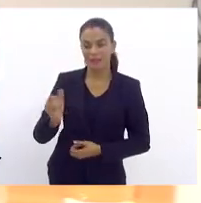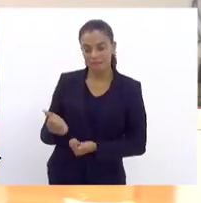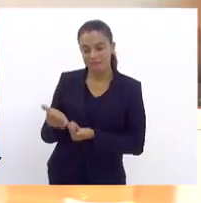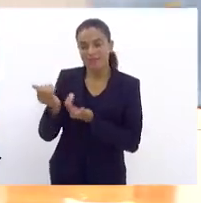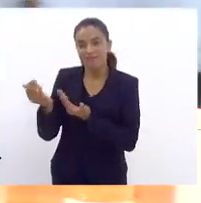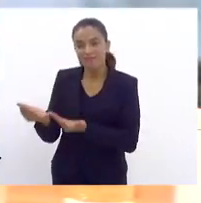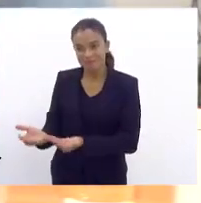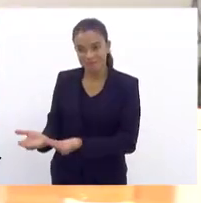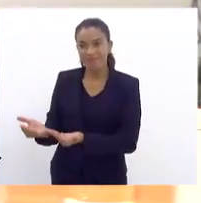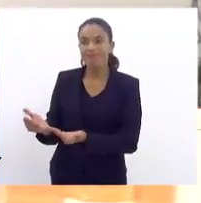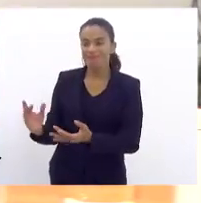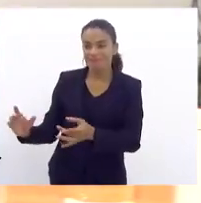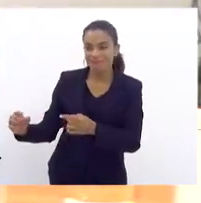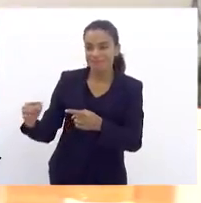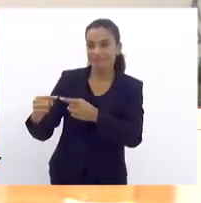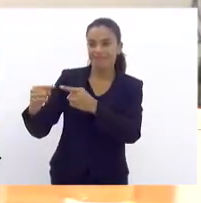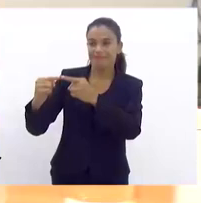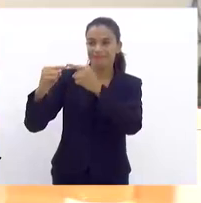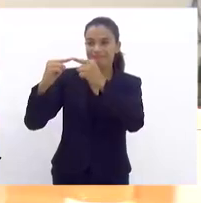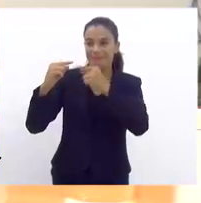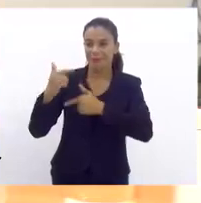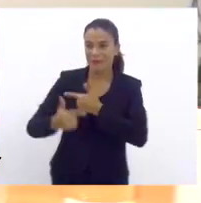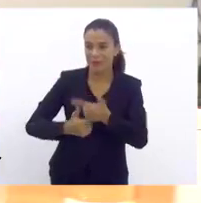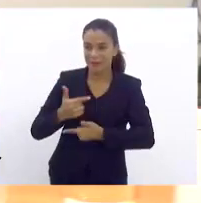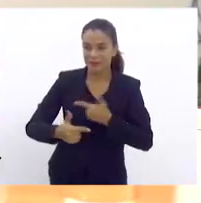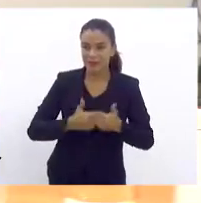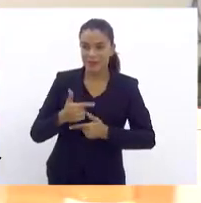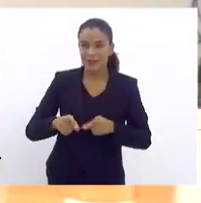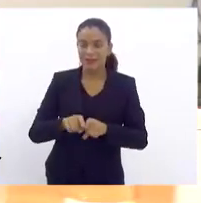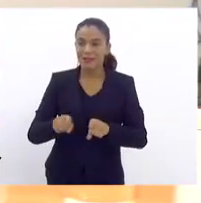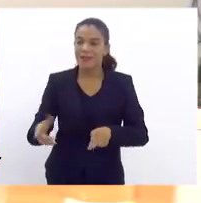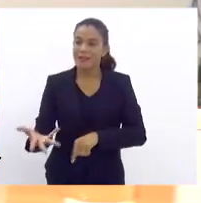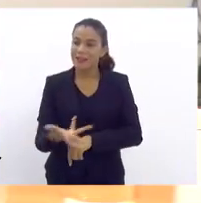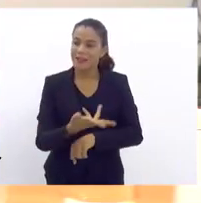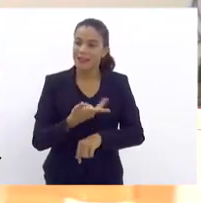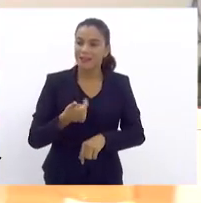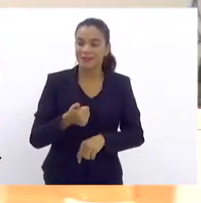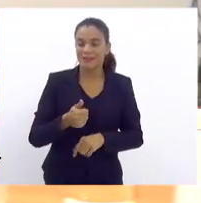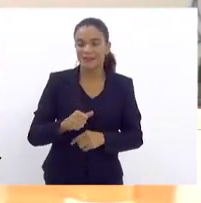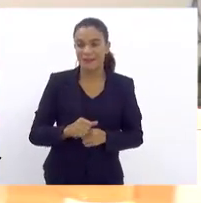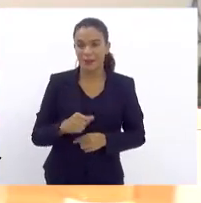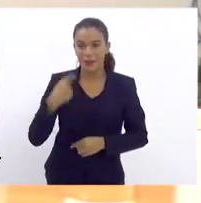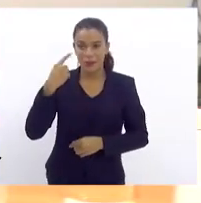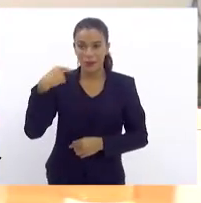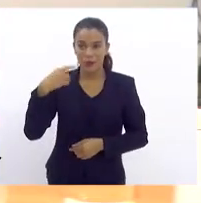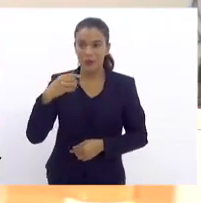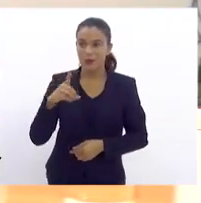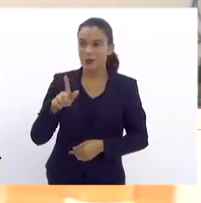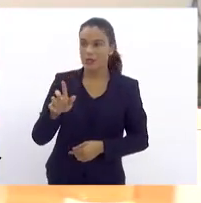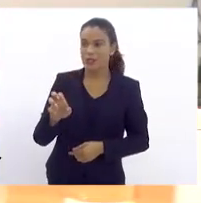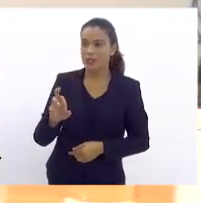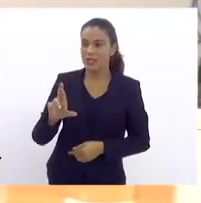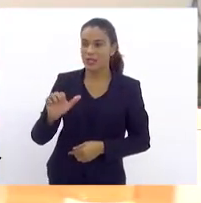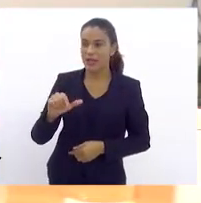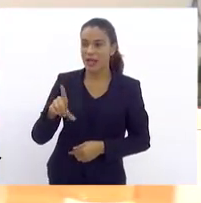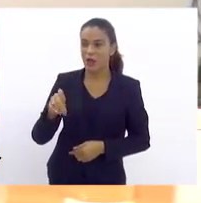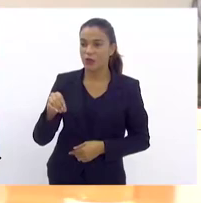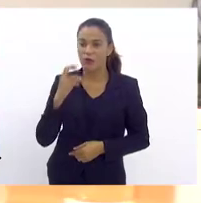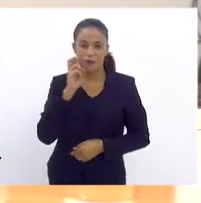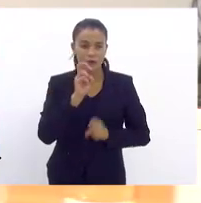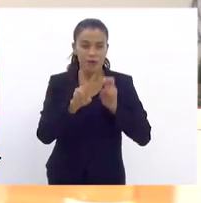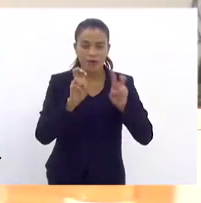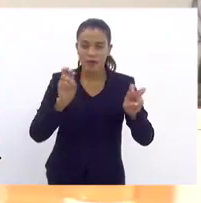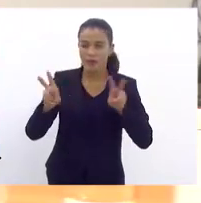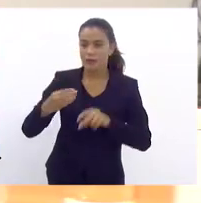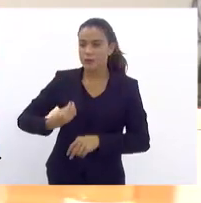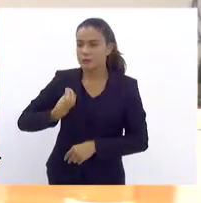né condizente para o trabalho e a eficiência do Dr Geraldo eu vejo também aqui presentes